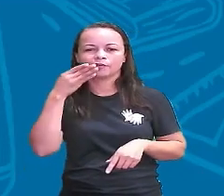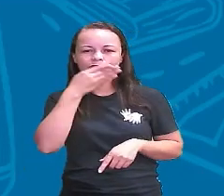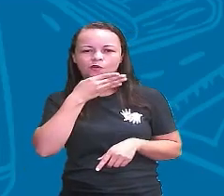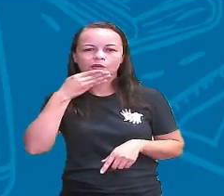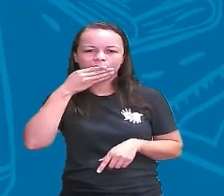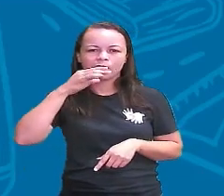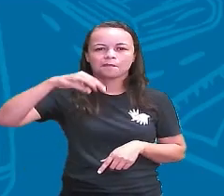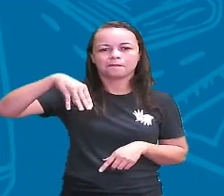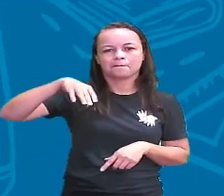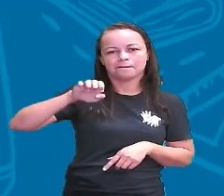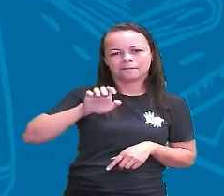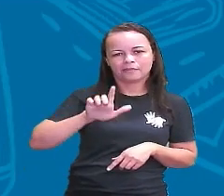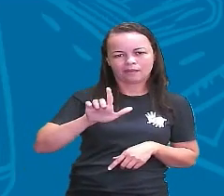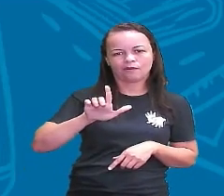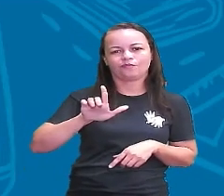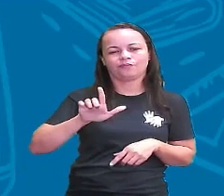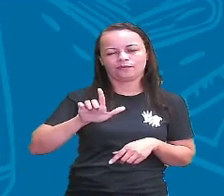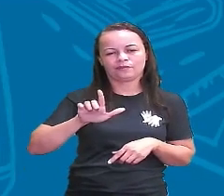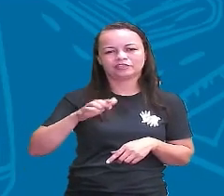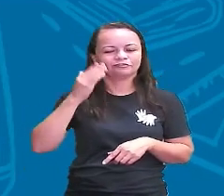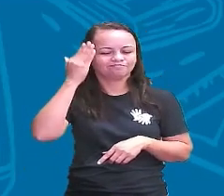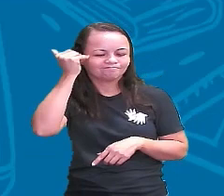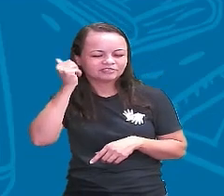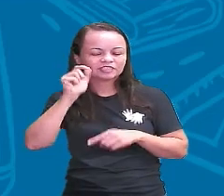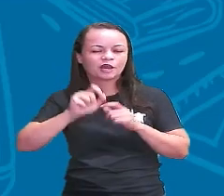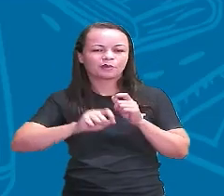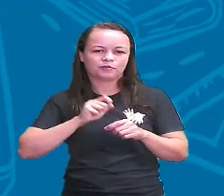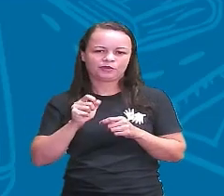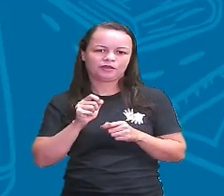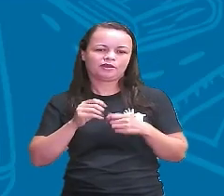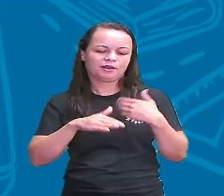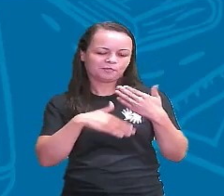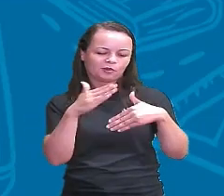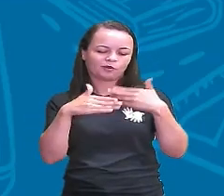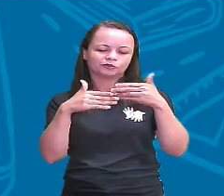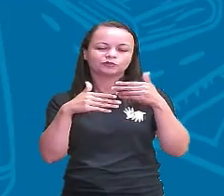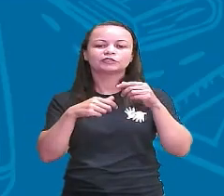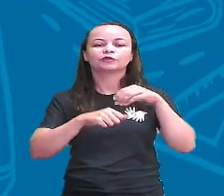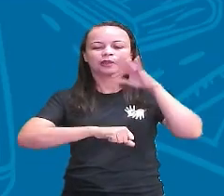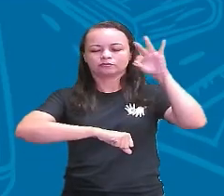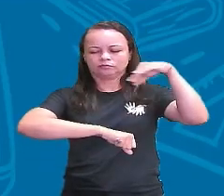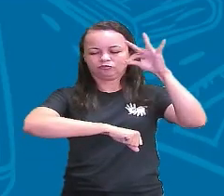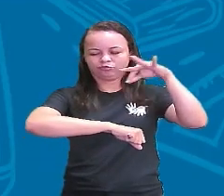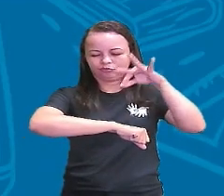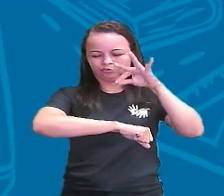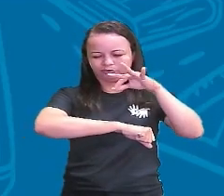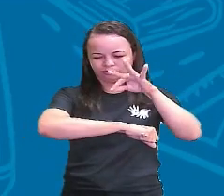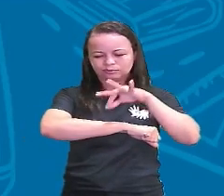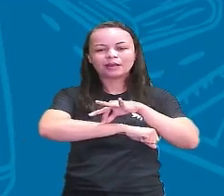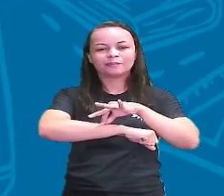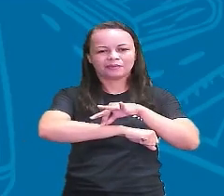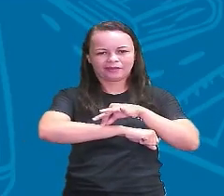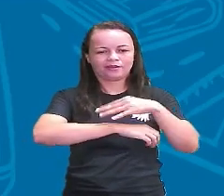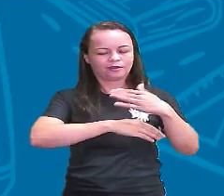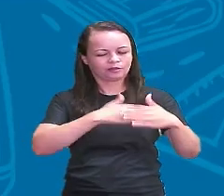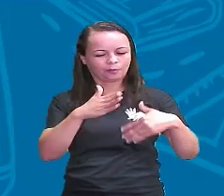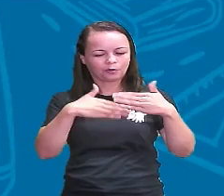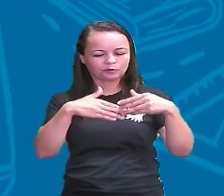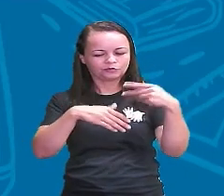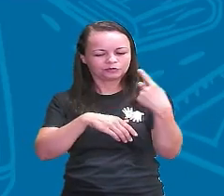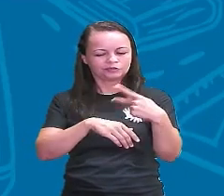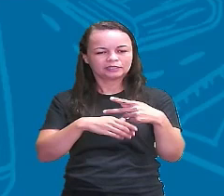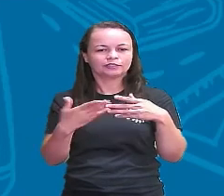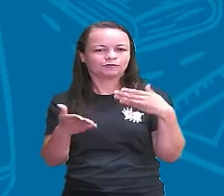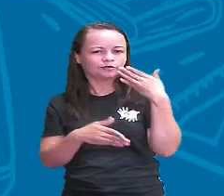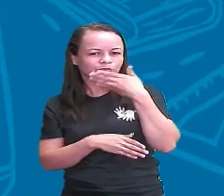mel, tá certo? Como nós sabemos, o mel ele é produzido pelas abelhas, tá certo? Então, se é produzido por